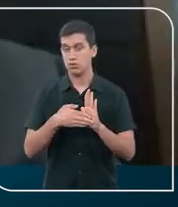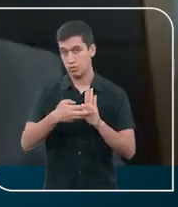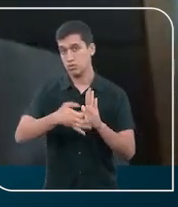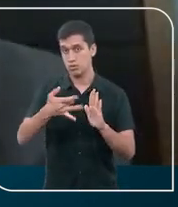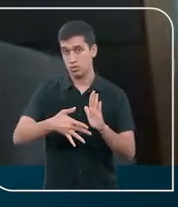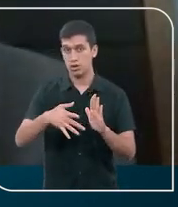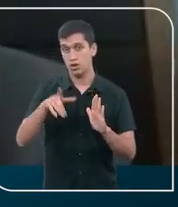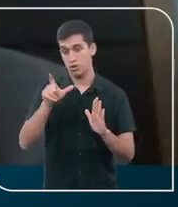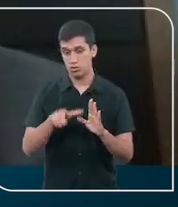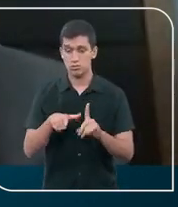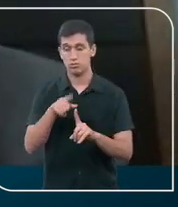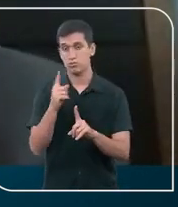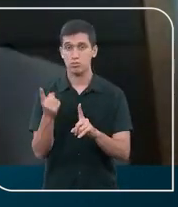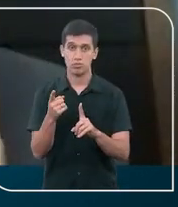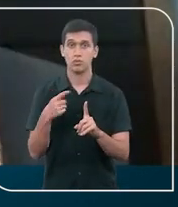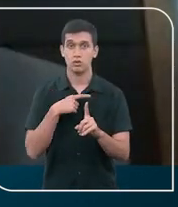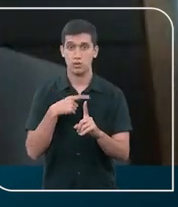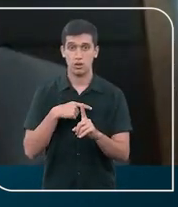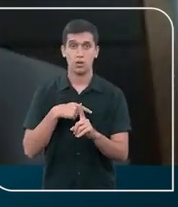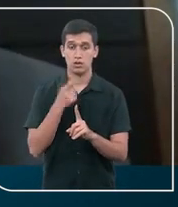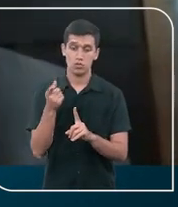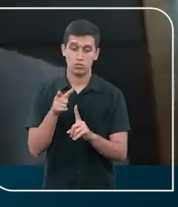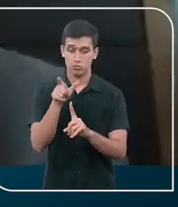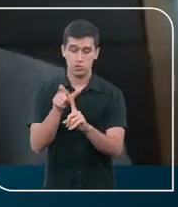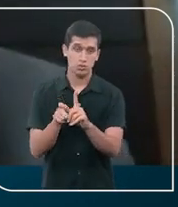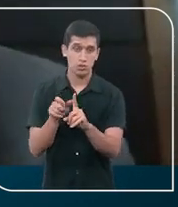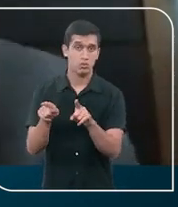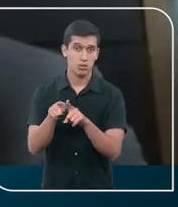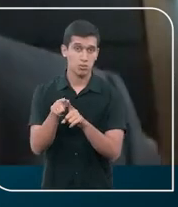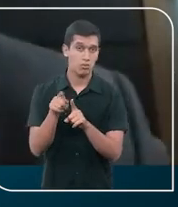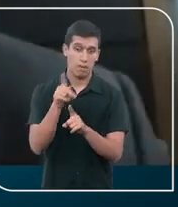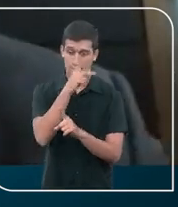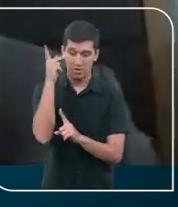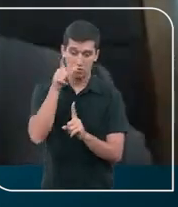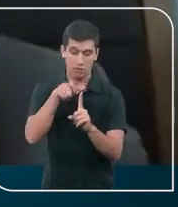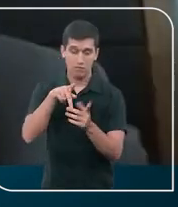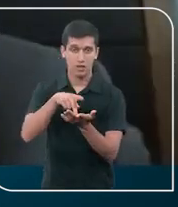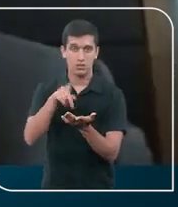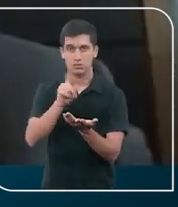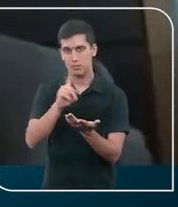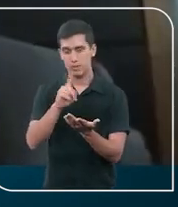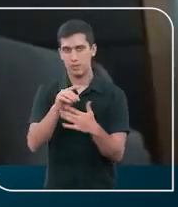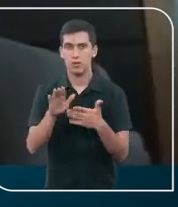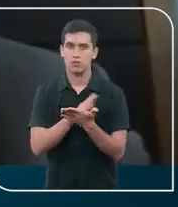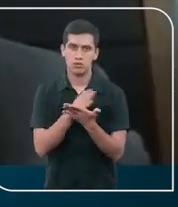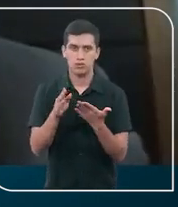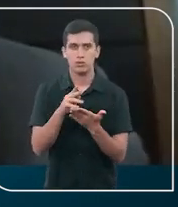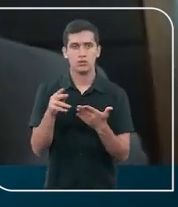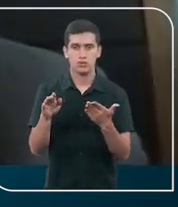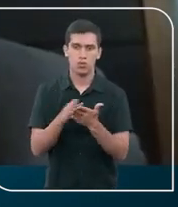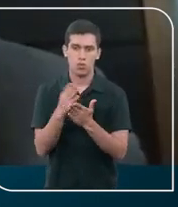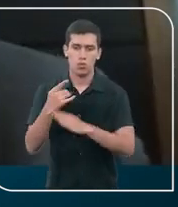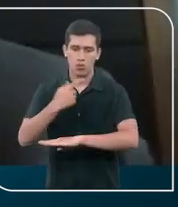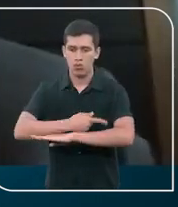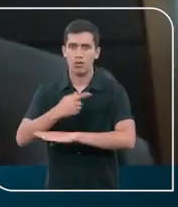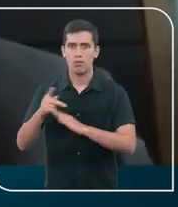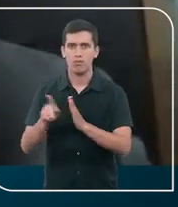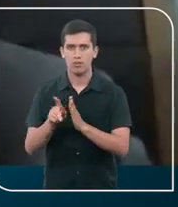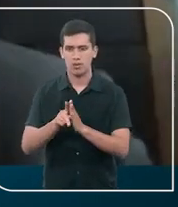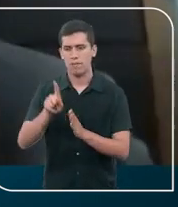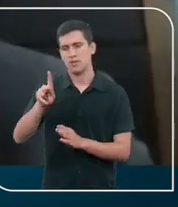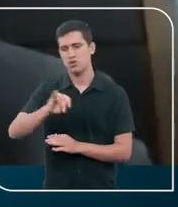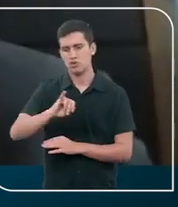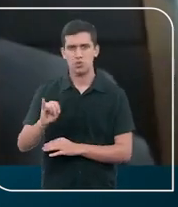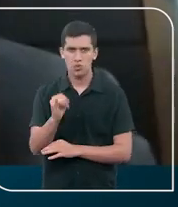também não é uma pessoa natural. E aí alguns autores do direito chamam o condomínio de quase pessoa jurídica anômala,